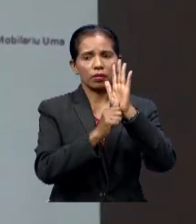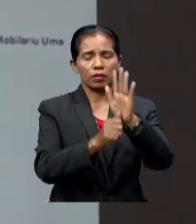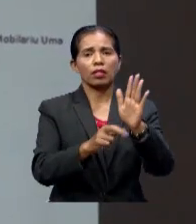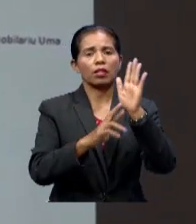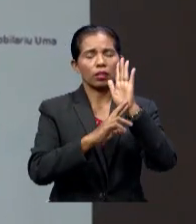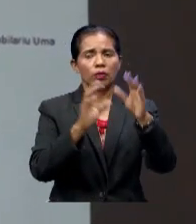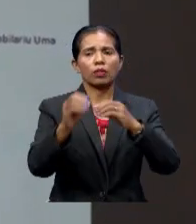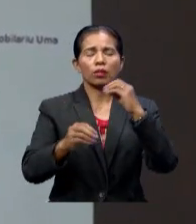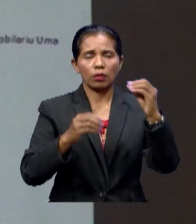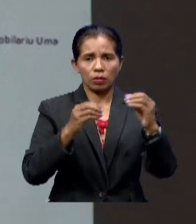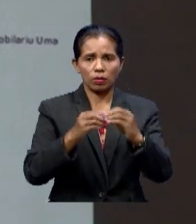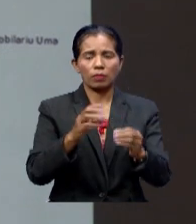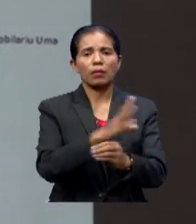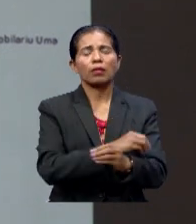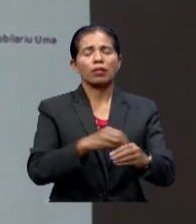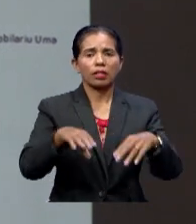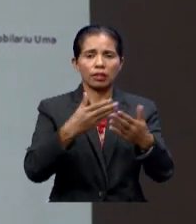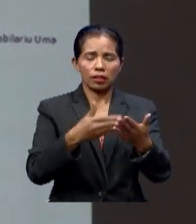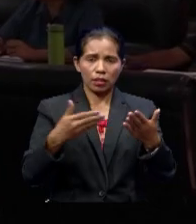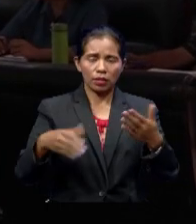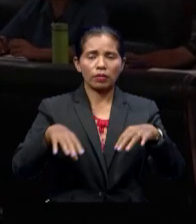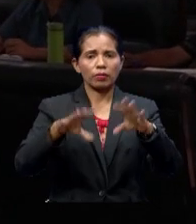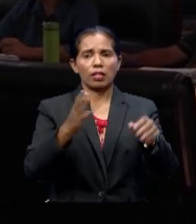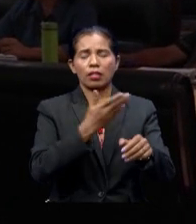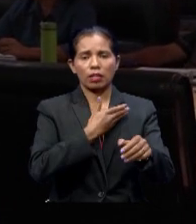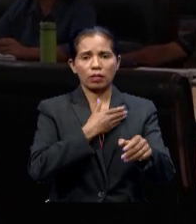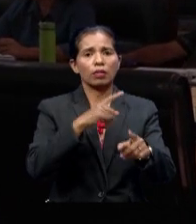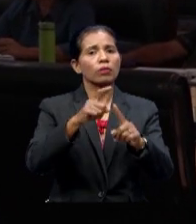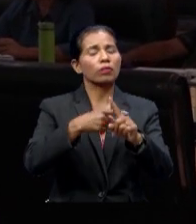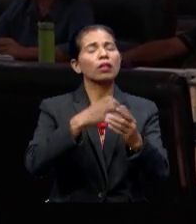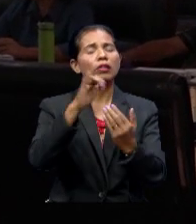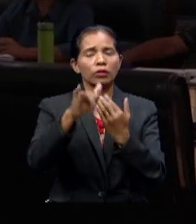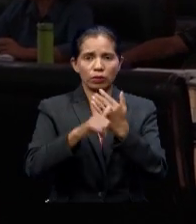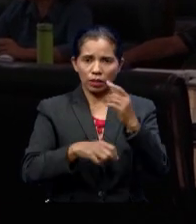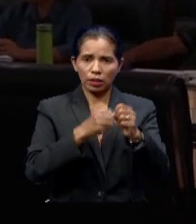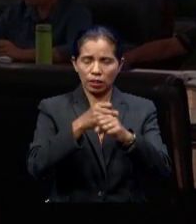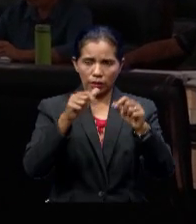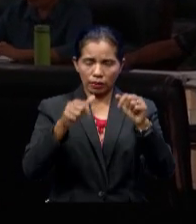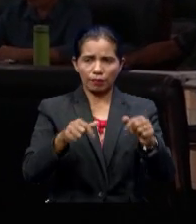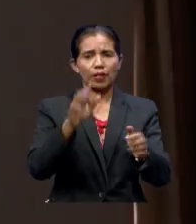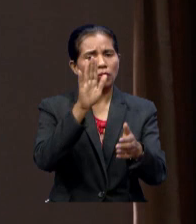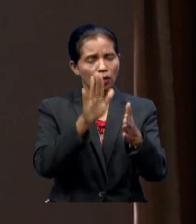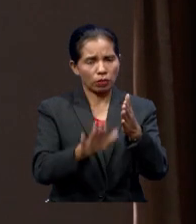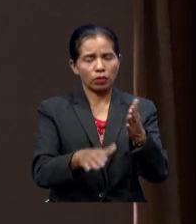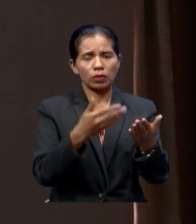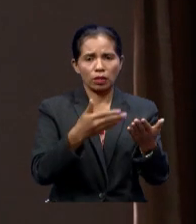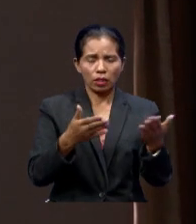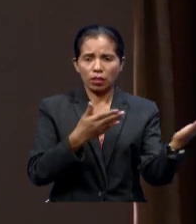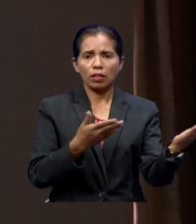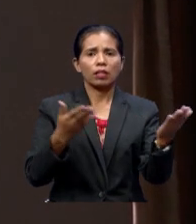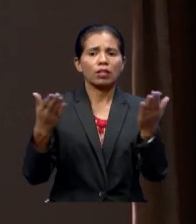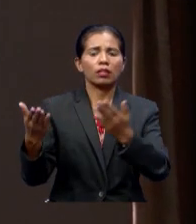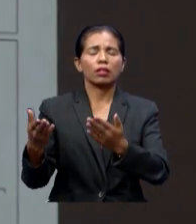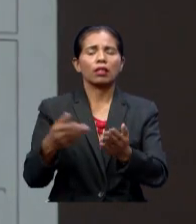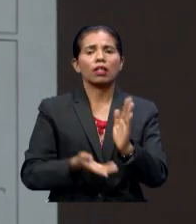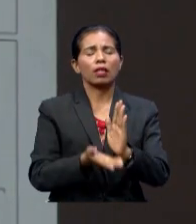relatório com a baixa índice preço consumidor fulan junho tinané. Elias até tem a reduz importação precisa raça e